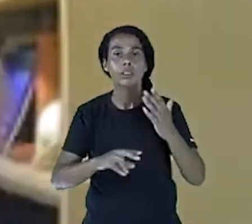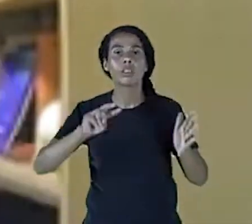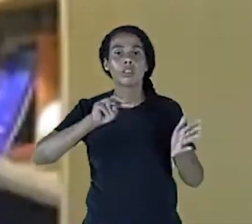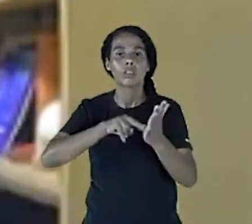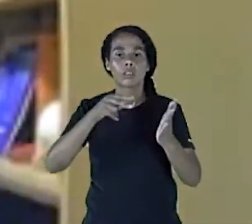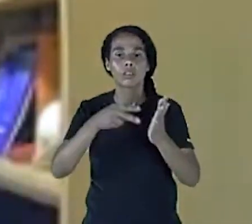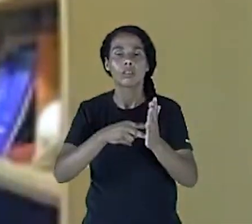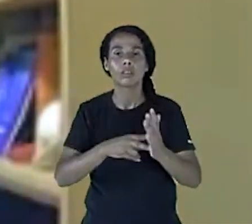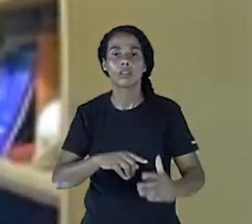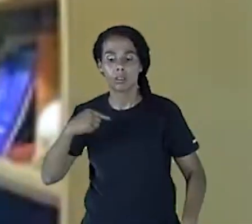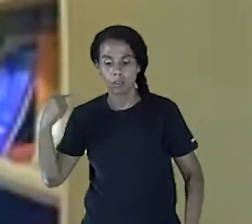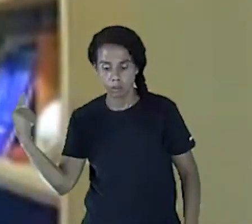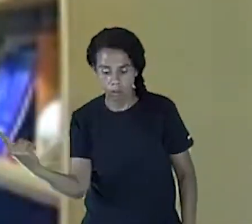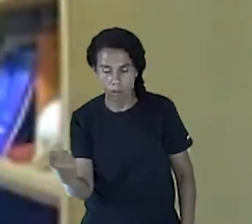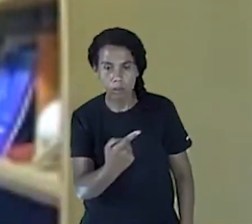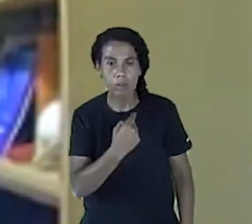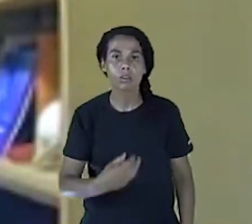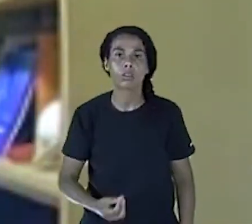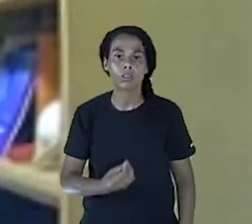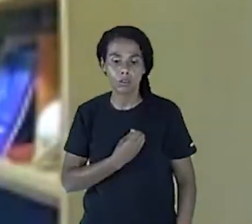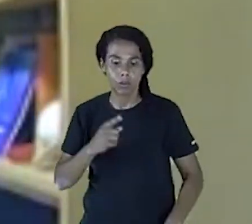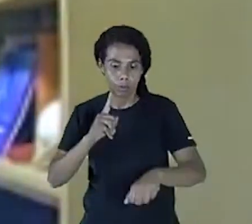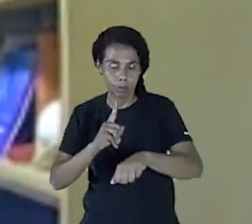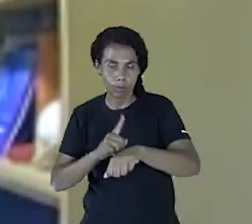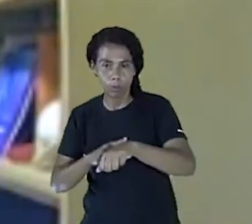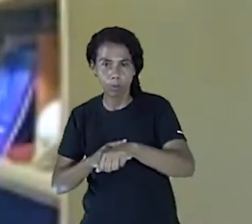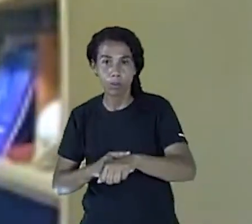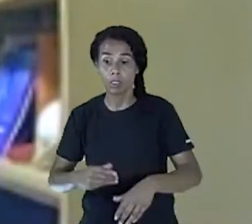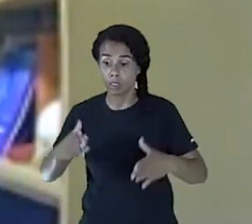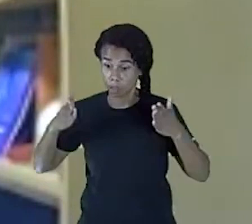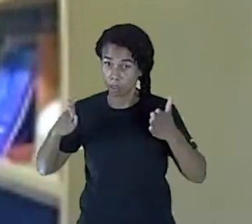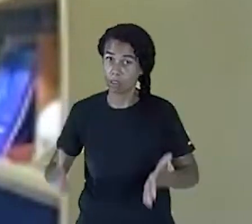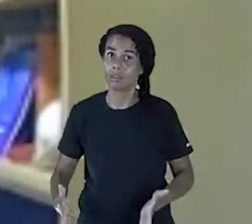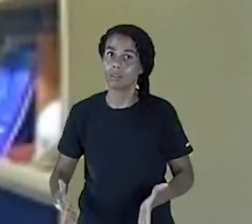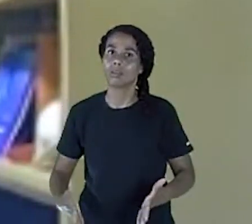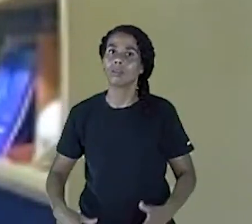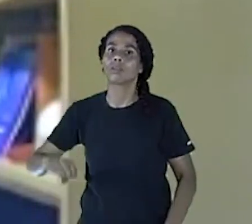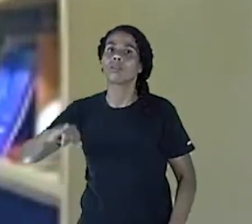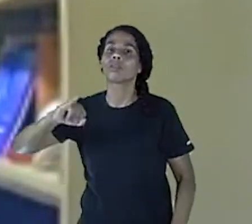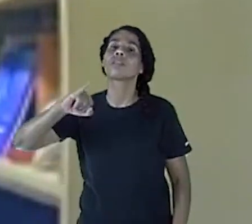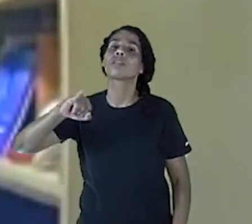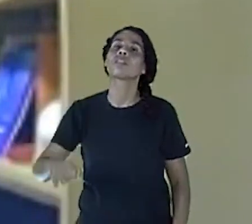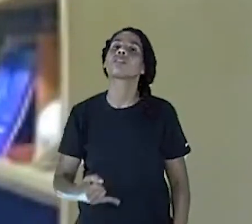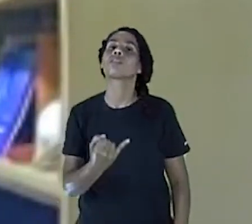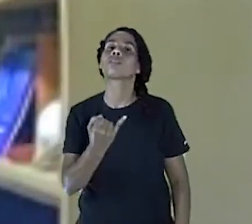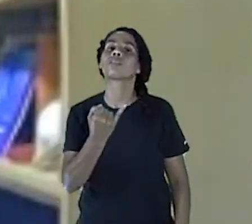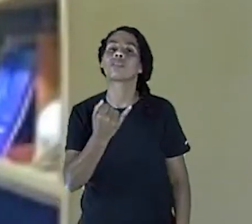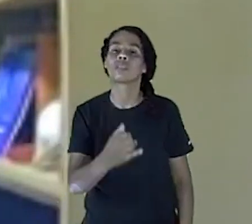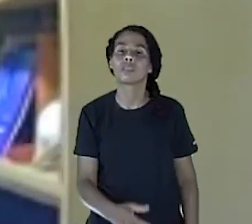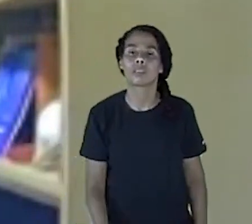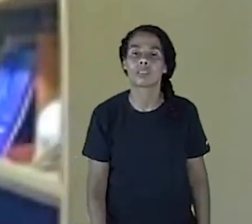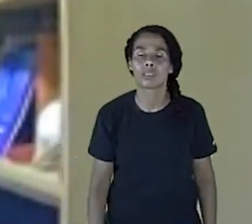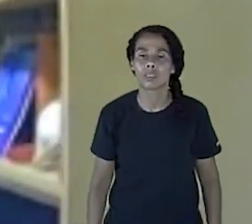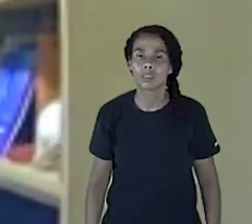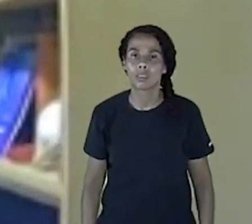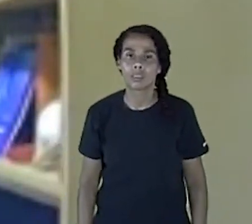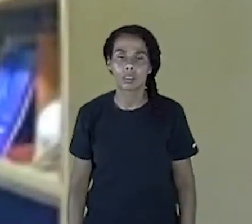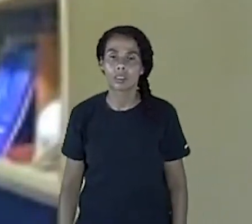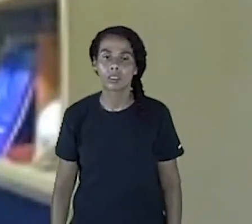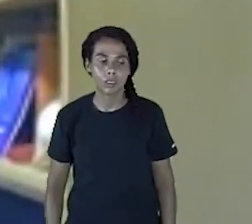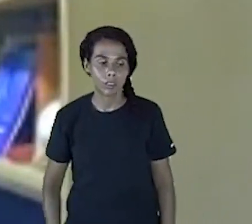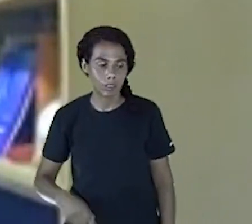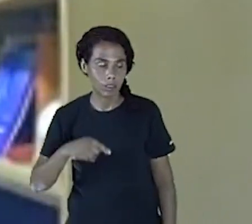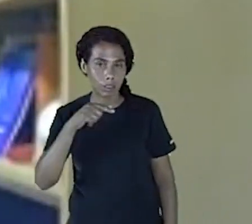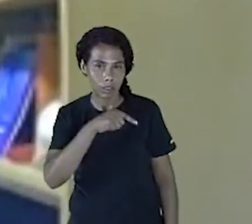né? Bené mostra uma foto do advogado e ativista pacifista Mahatma Gandhi. O Gandhi é uma referência muito grande